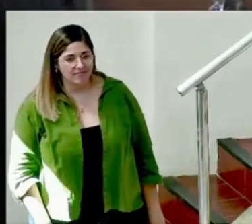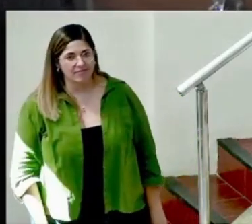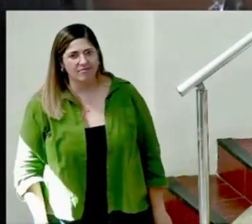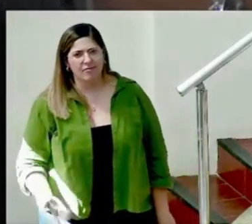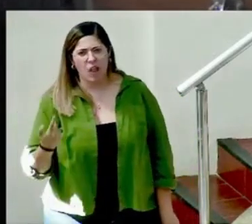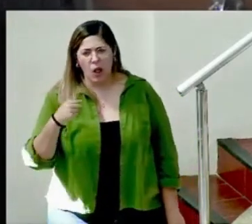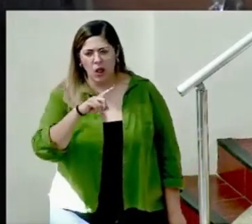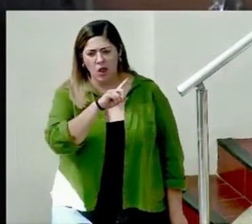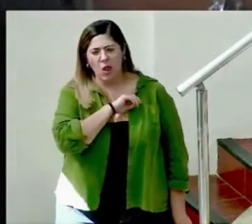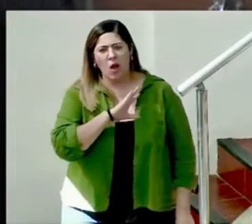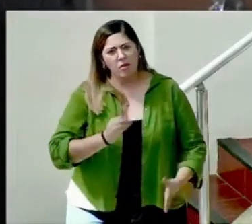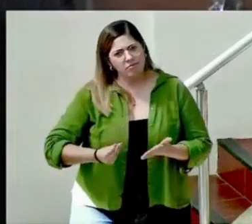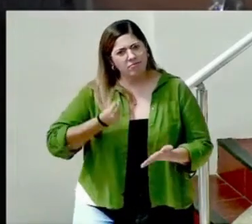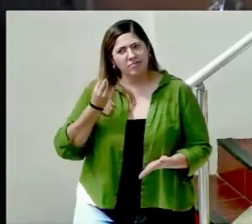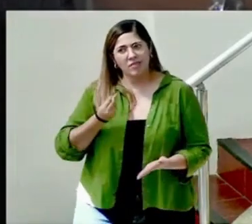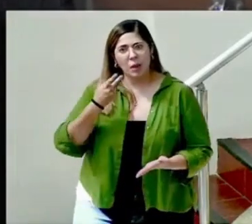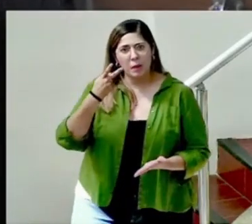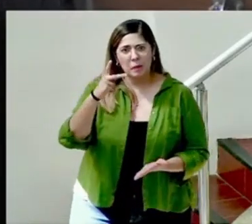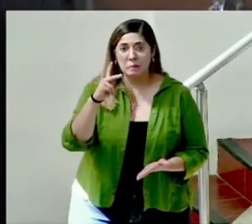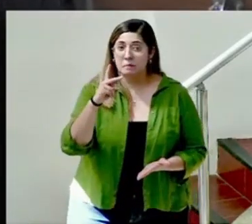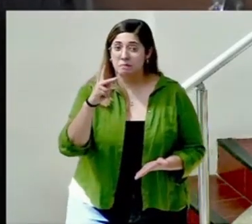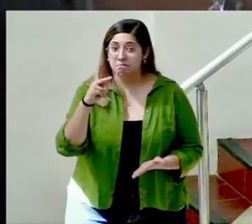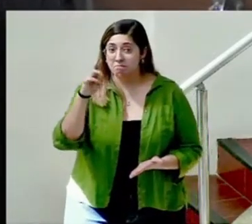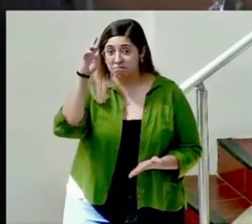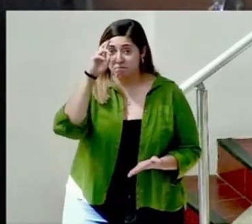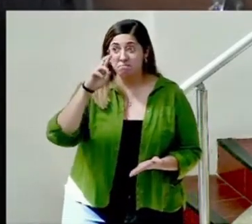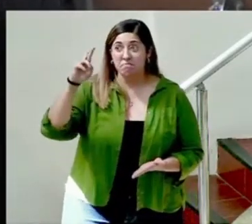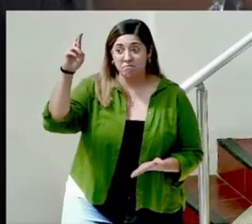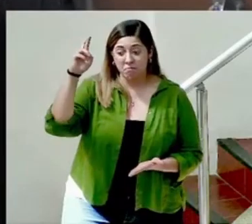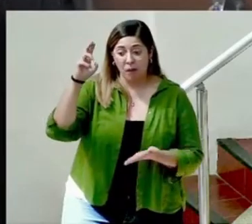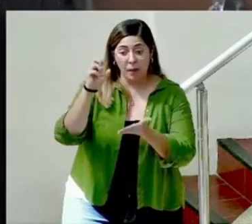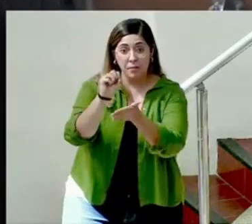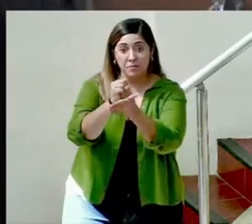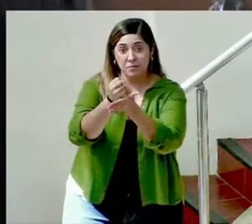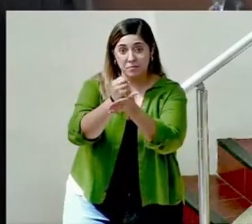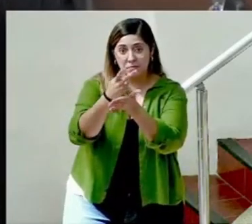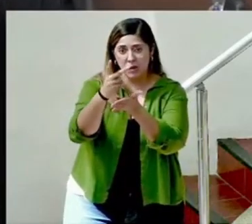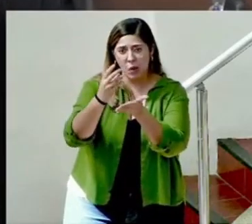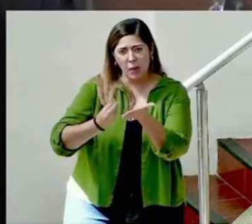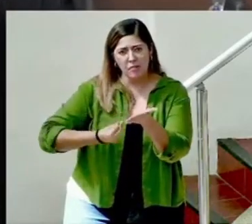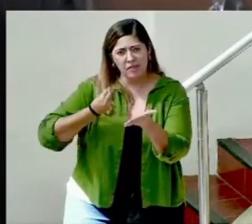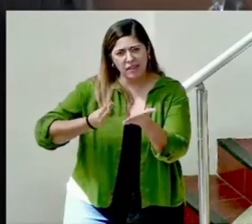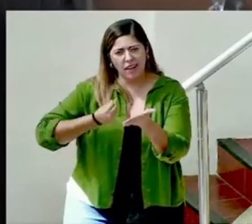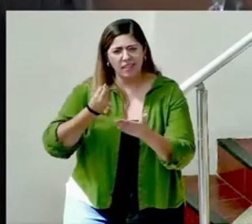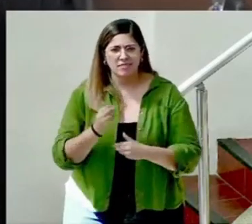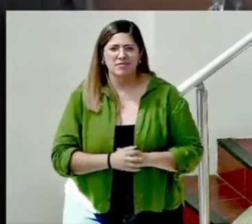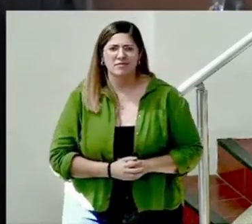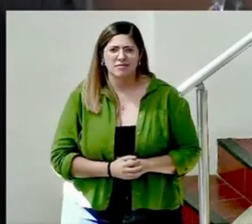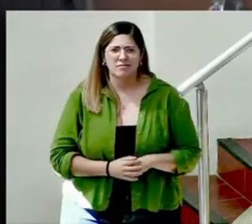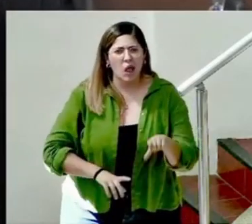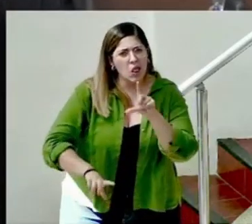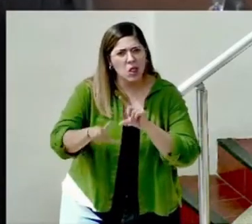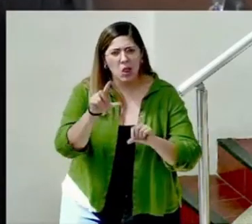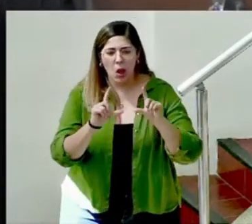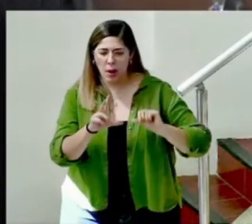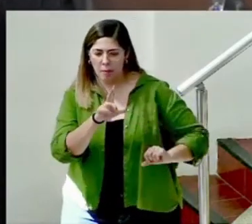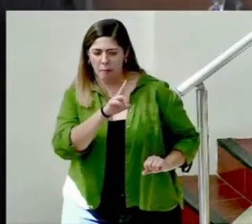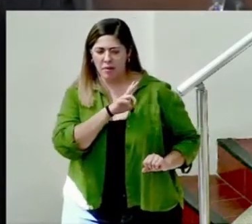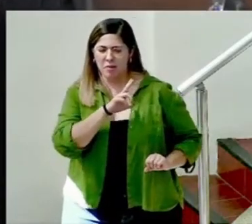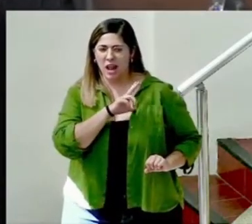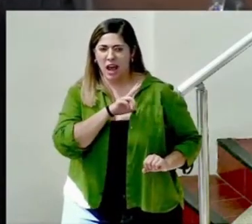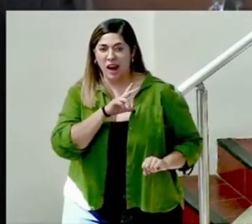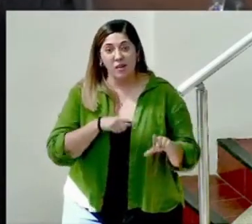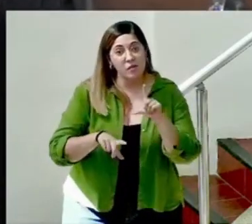senhor, algum mestre. O que tem regido a tua vida, as tuas decisões, os teus passos, as